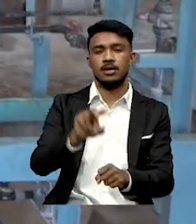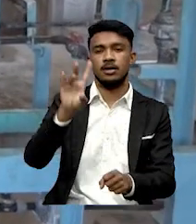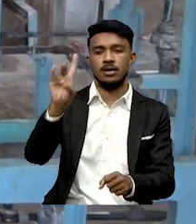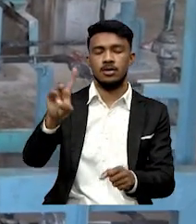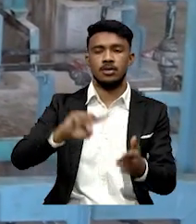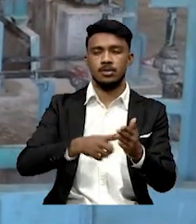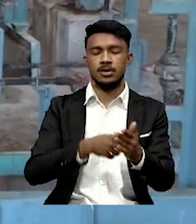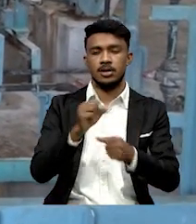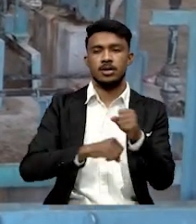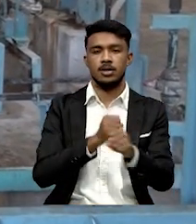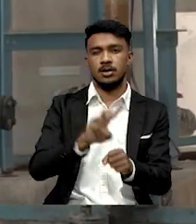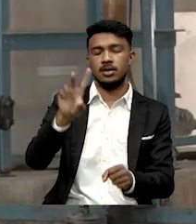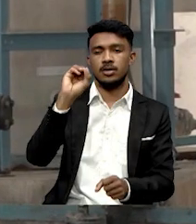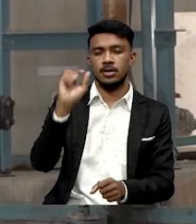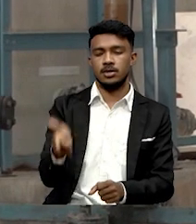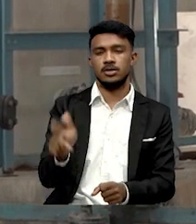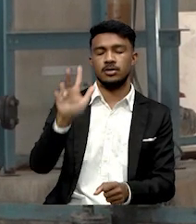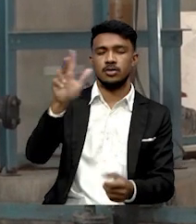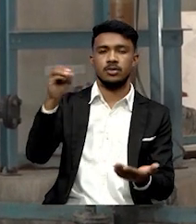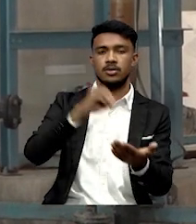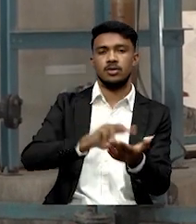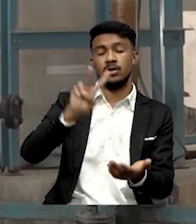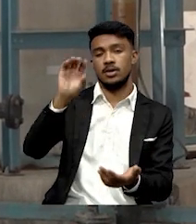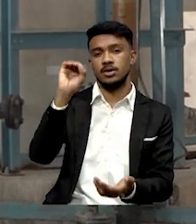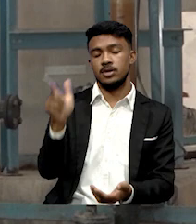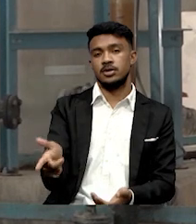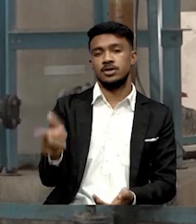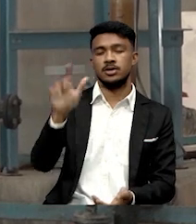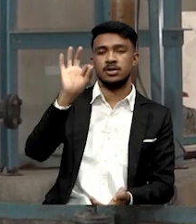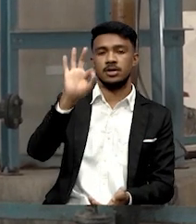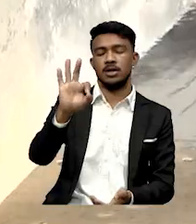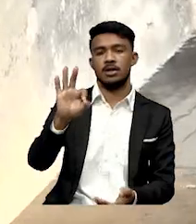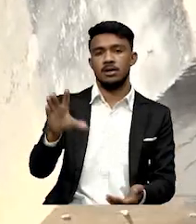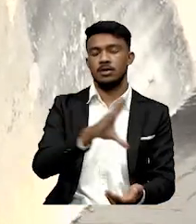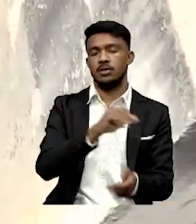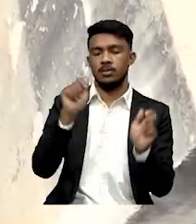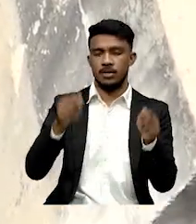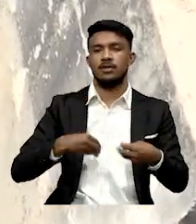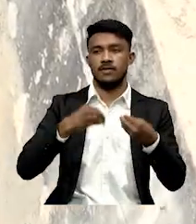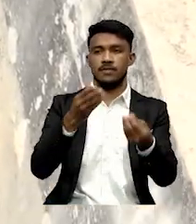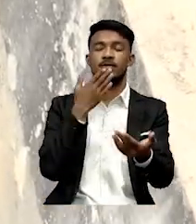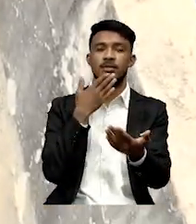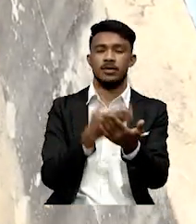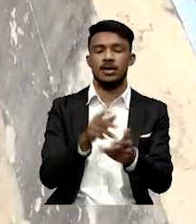Tinan Rio Rua Ronul Resin Tolo, to Tinan Rio Rua Ronul Resin Sia, não se beneficia, vai ema